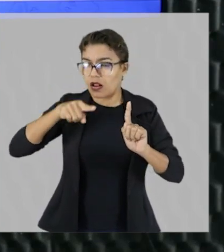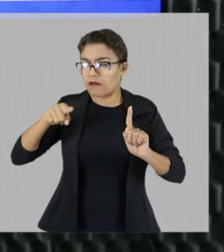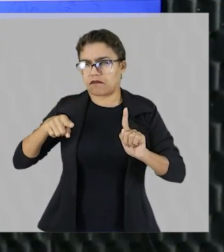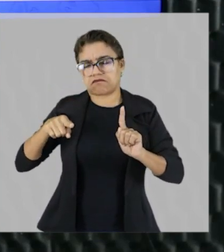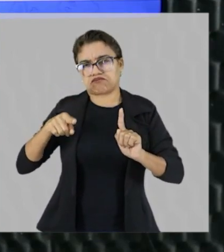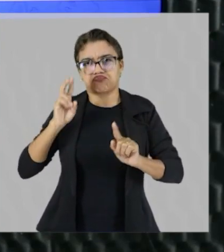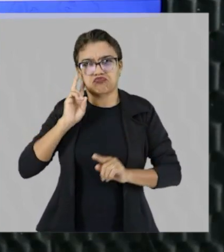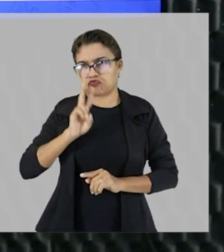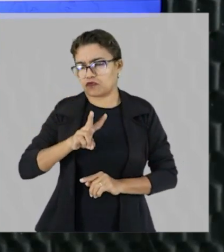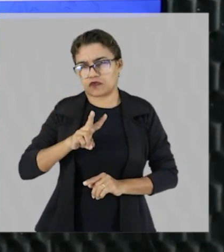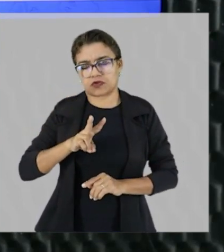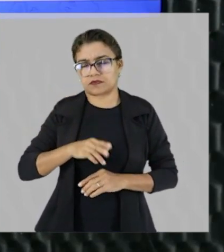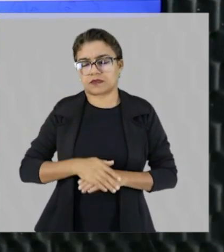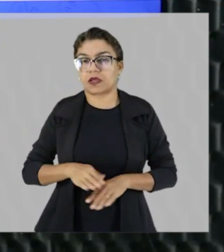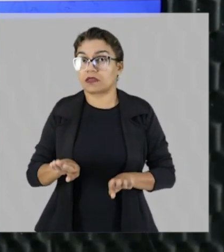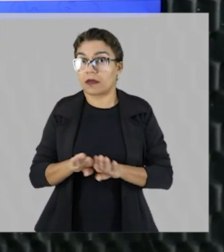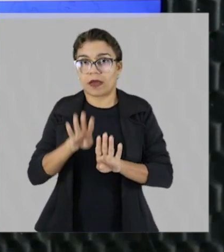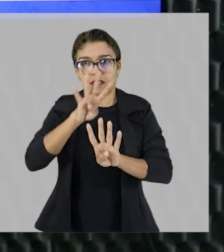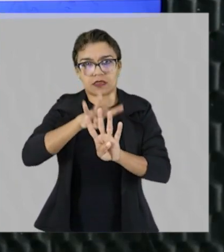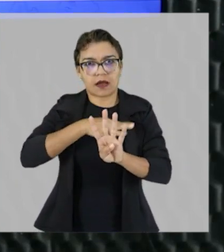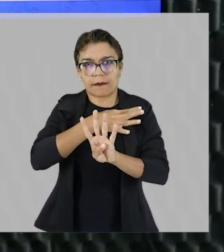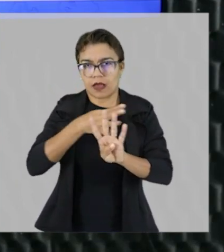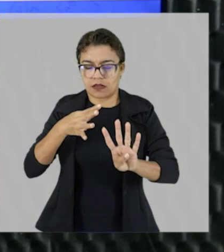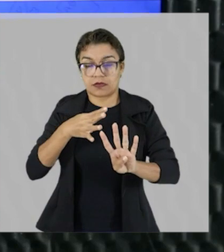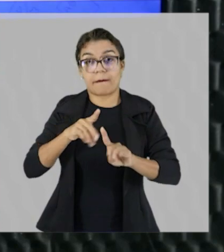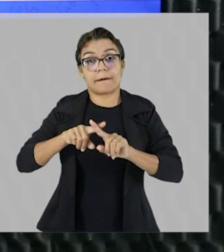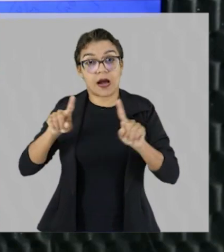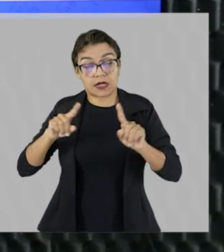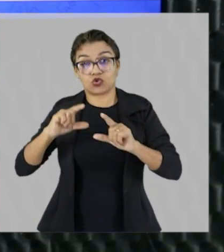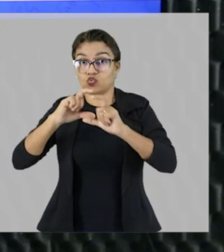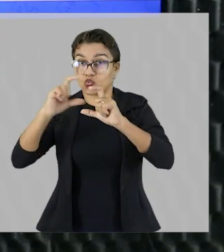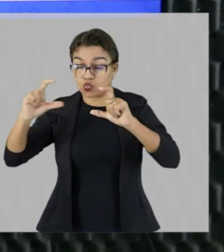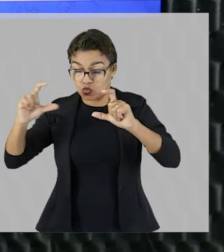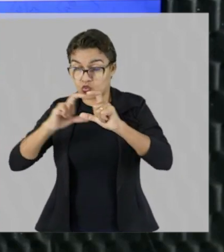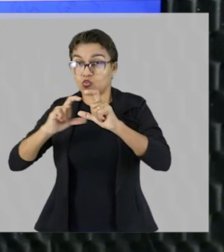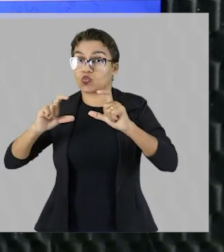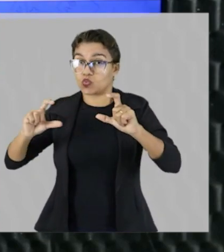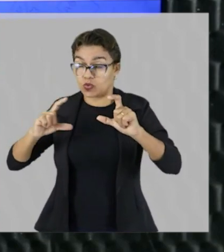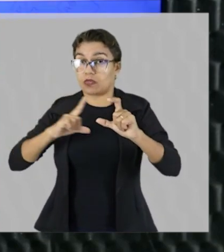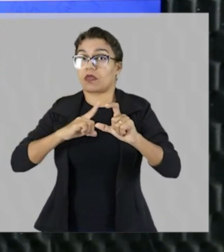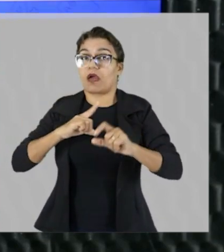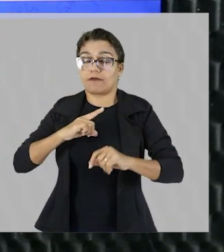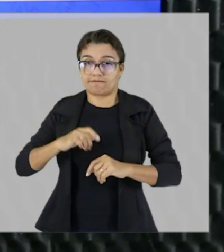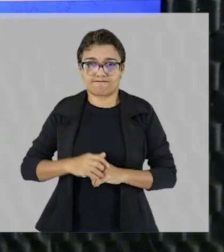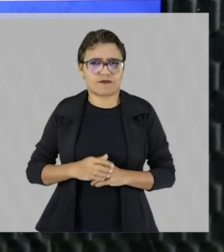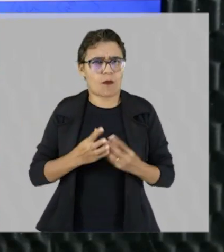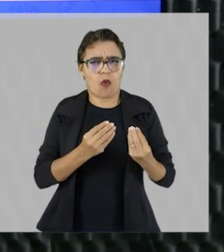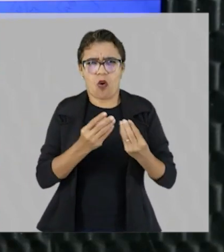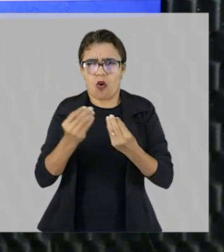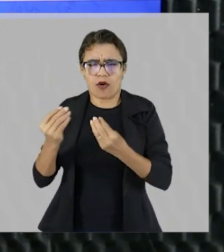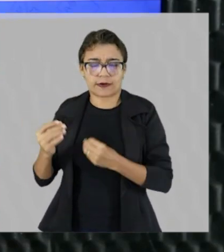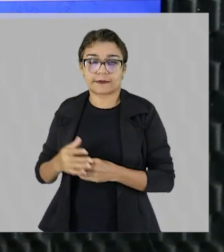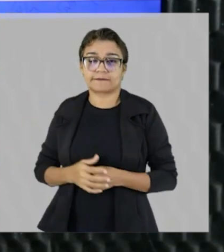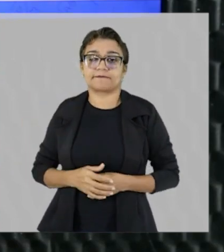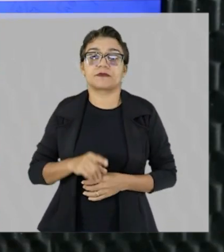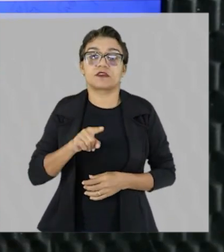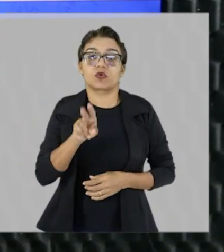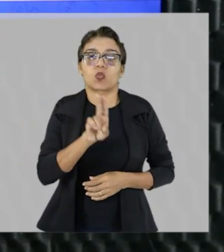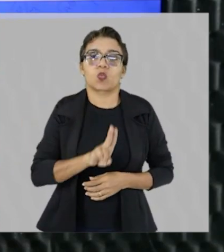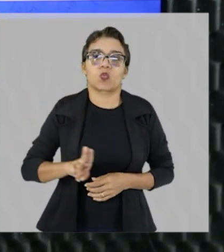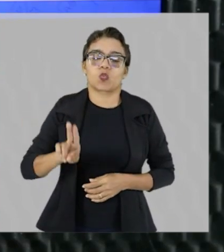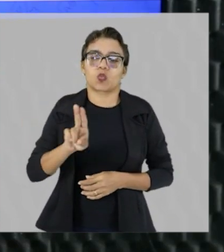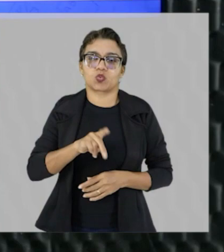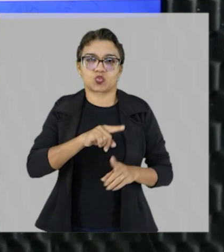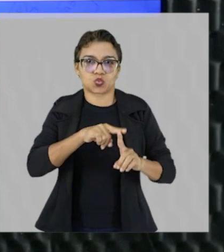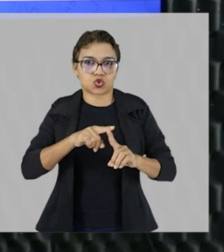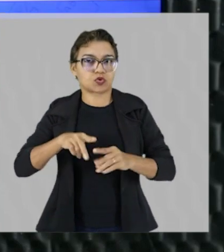tá? E nem com tabelas, mas com figurinhas, tirinhas e anúncios, ó, um monte. Você vai utilizar esse